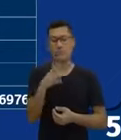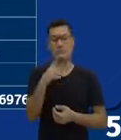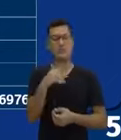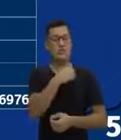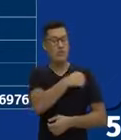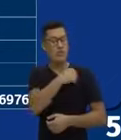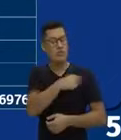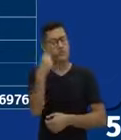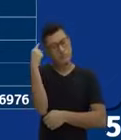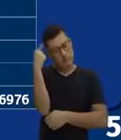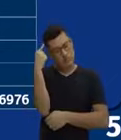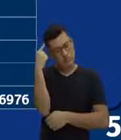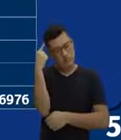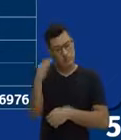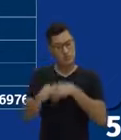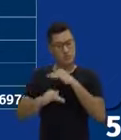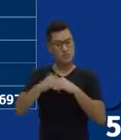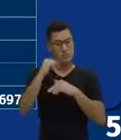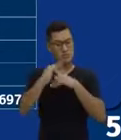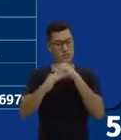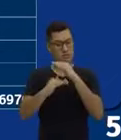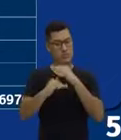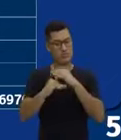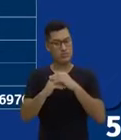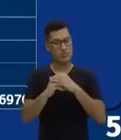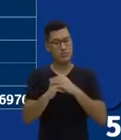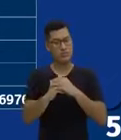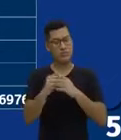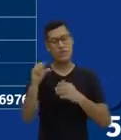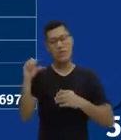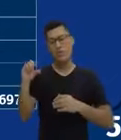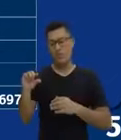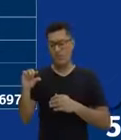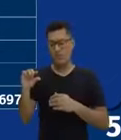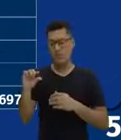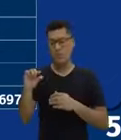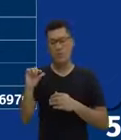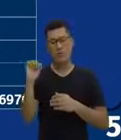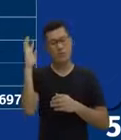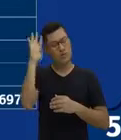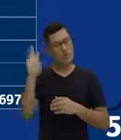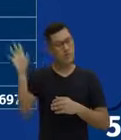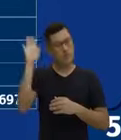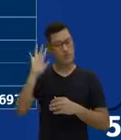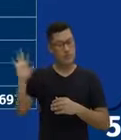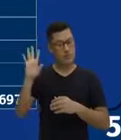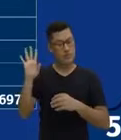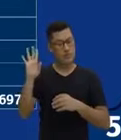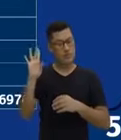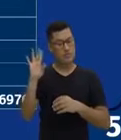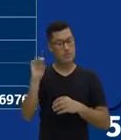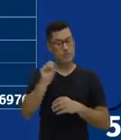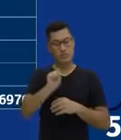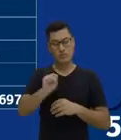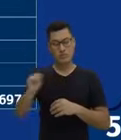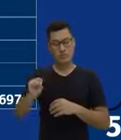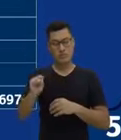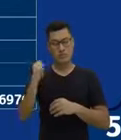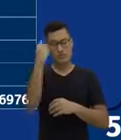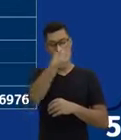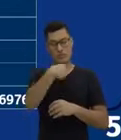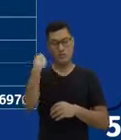pensando, ei, mas não cresce muito essa parada, né? Cresce pouquinho. Imagina que esse tempo pode ser em segundos. Então, no final da